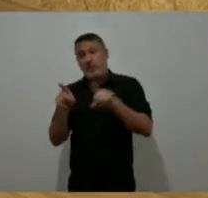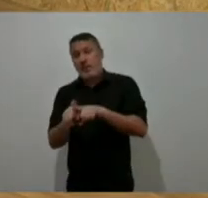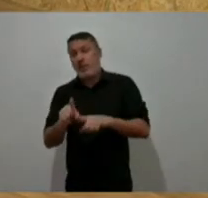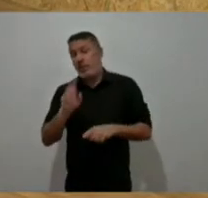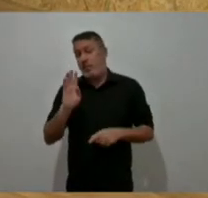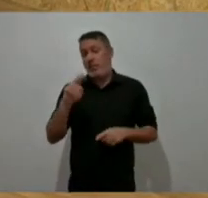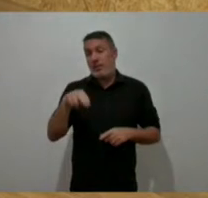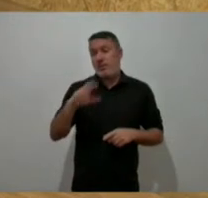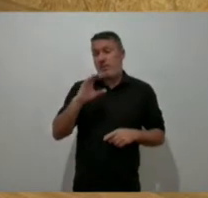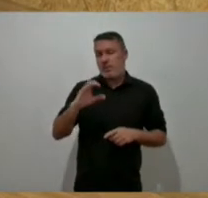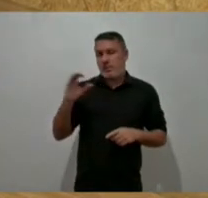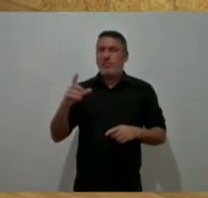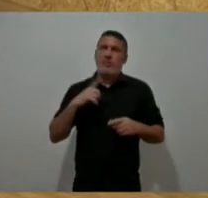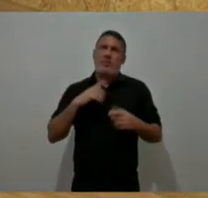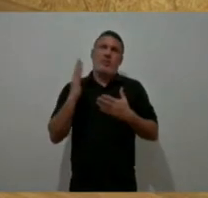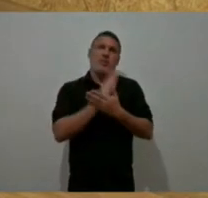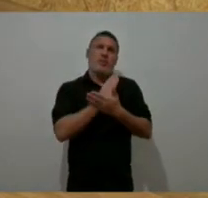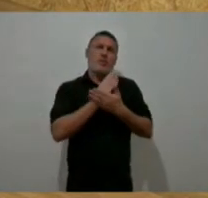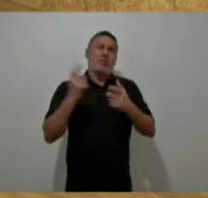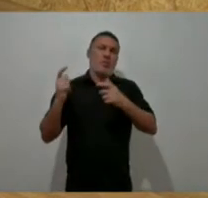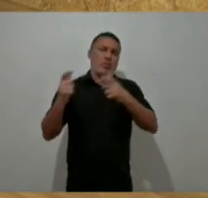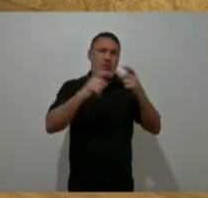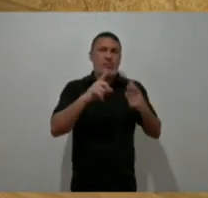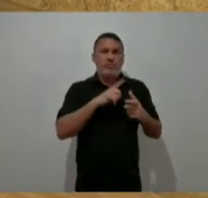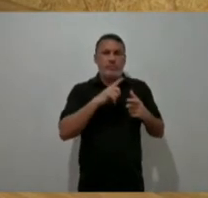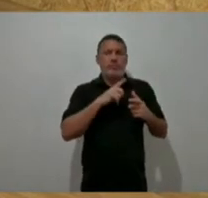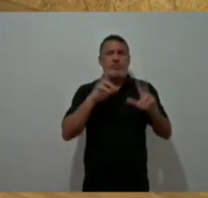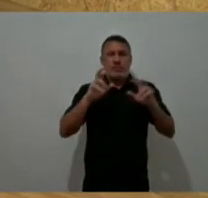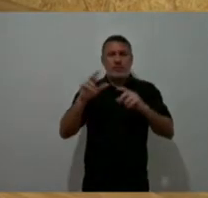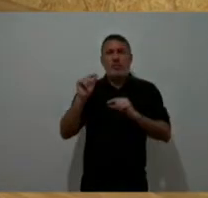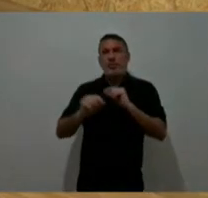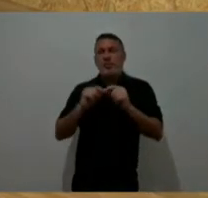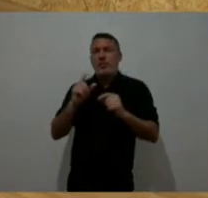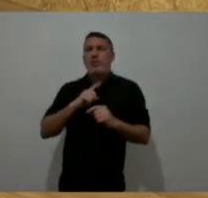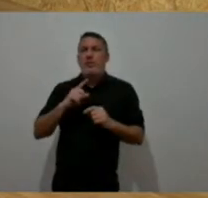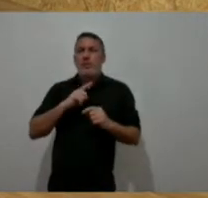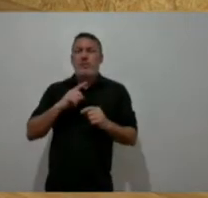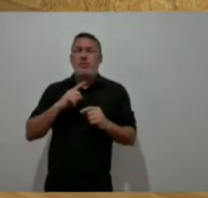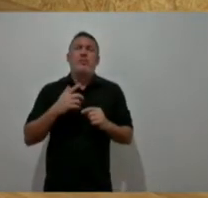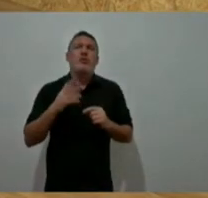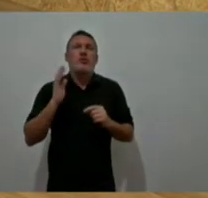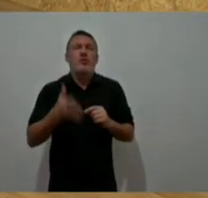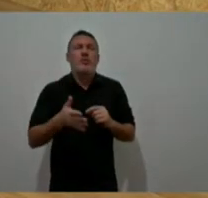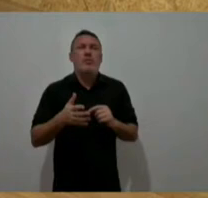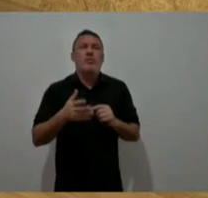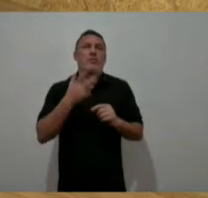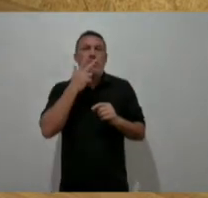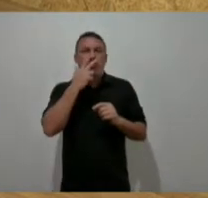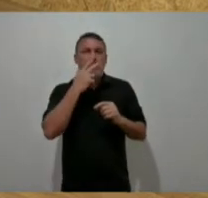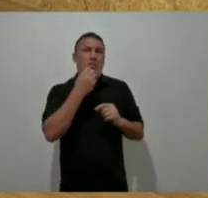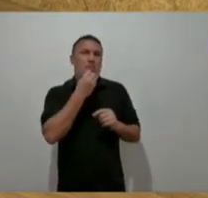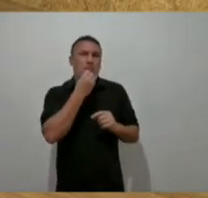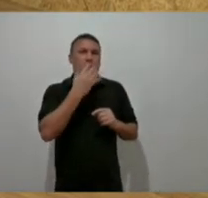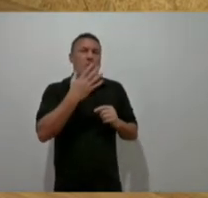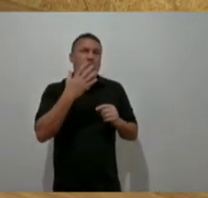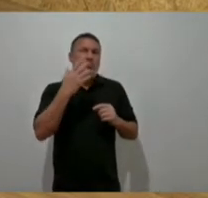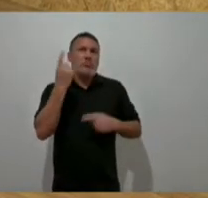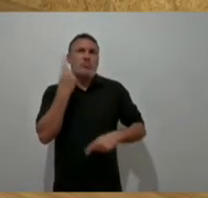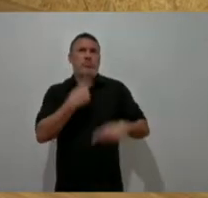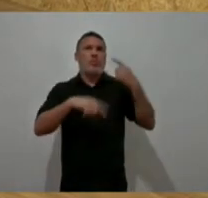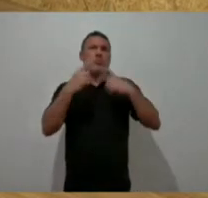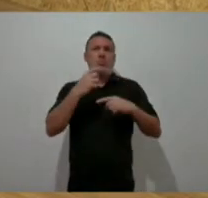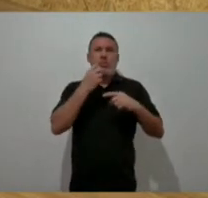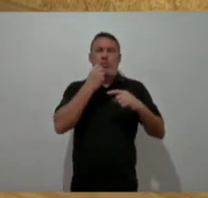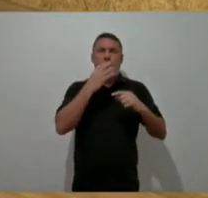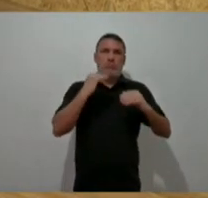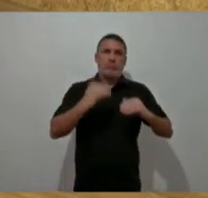já está bem implementado, você já tem um bom avanço nesse sentido, porque a educação ela